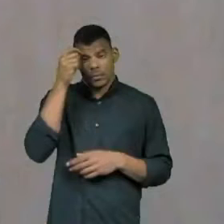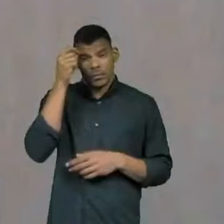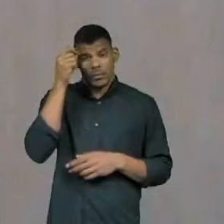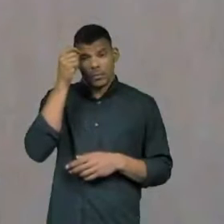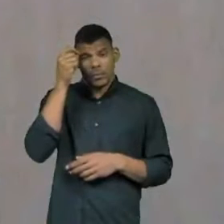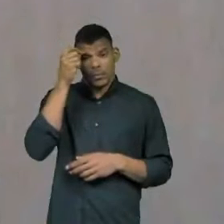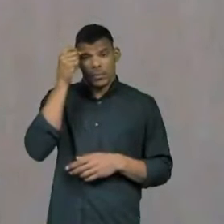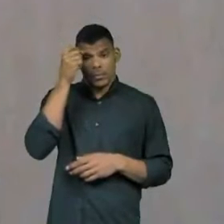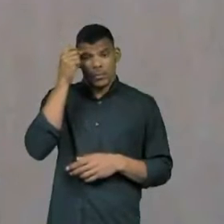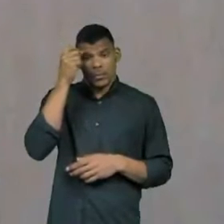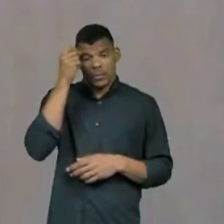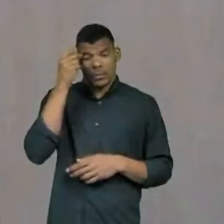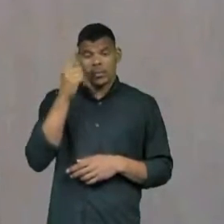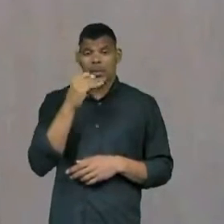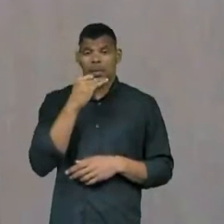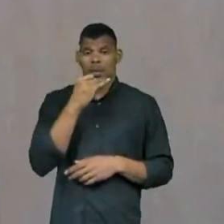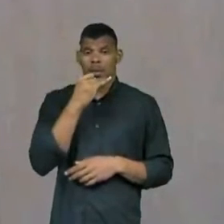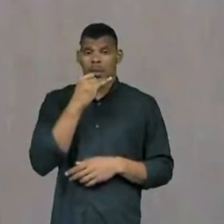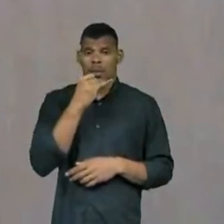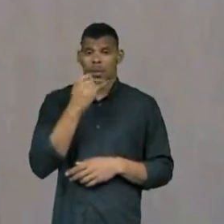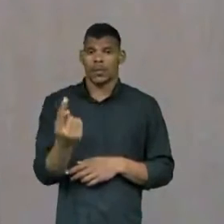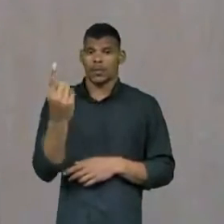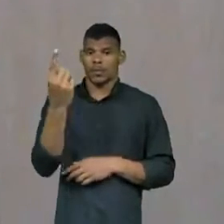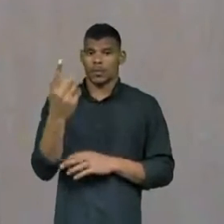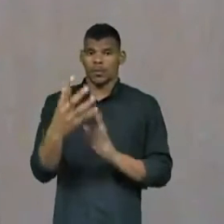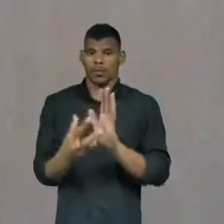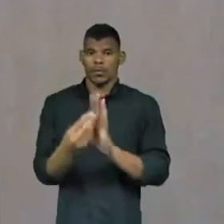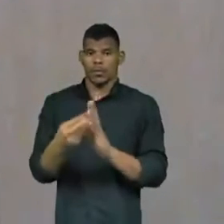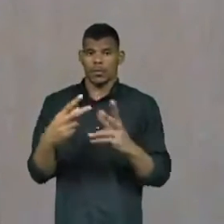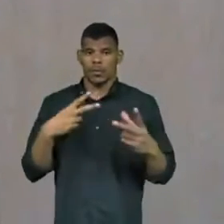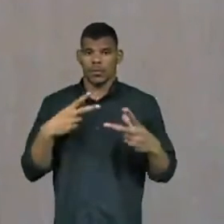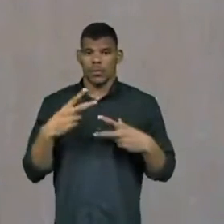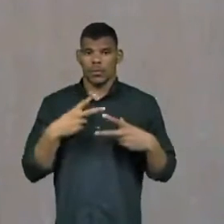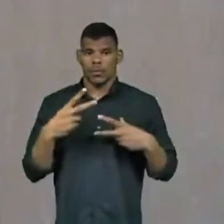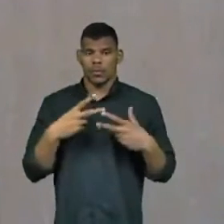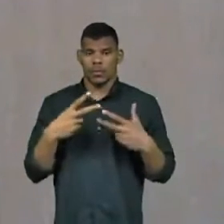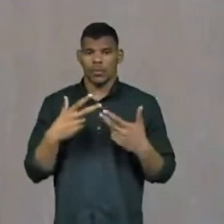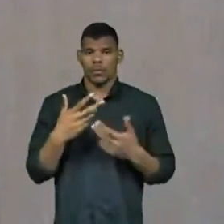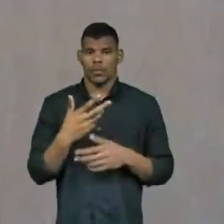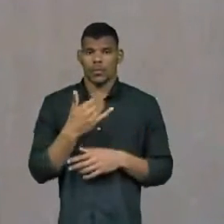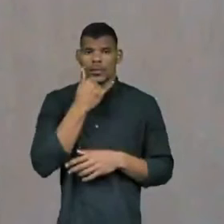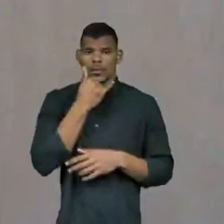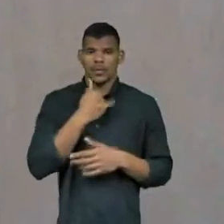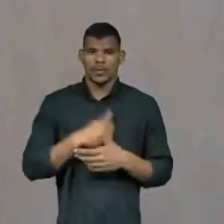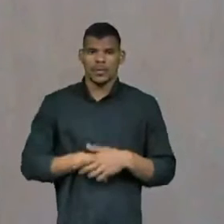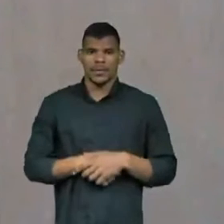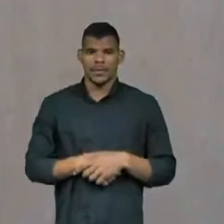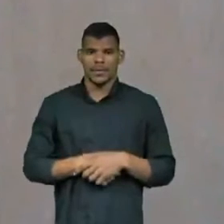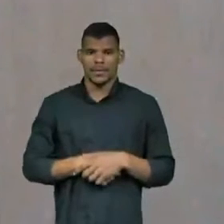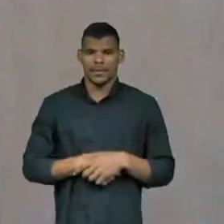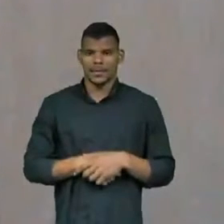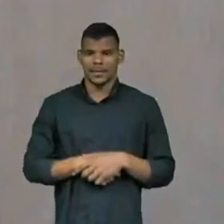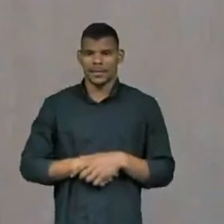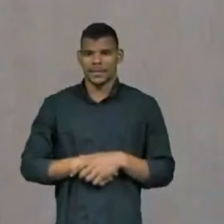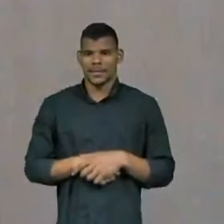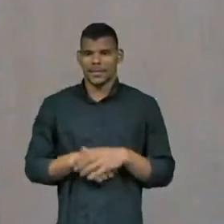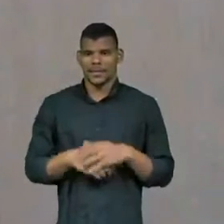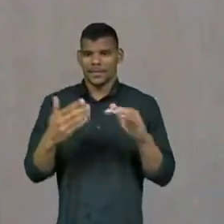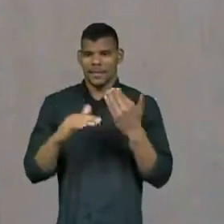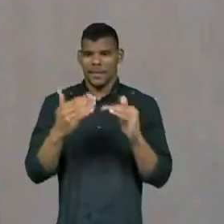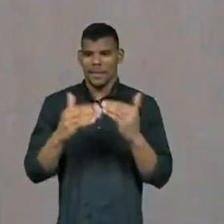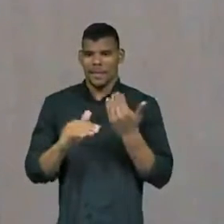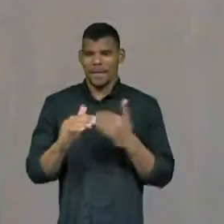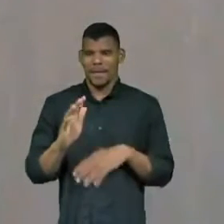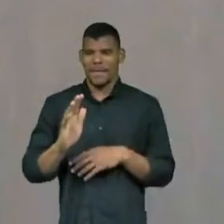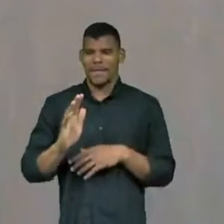a juízo de uma sendo tratada como emenda individual, com todo respeito, né, eu não quero aqui